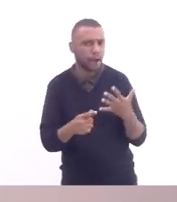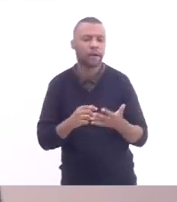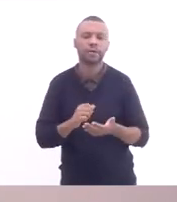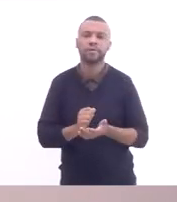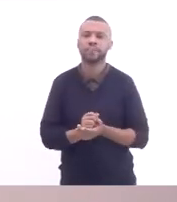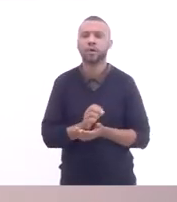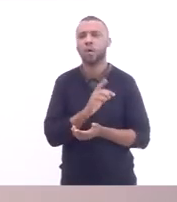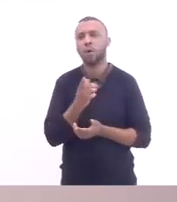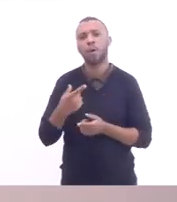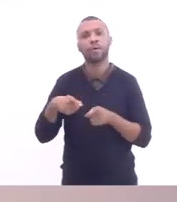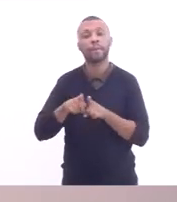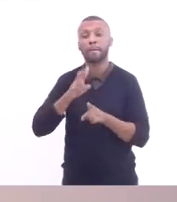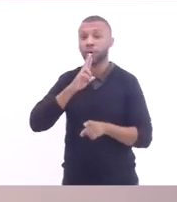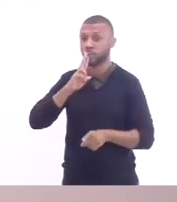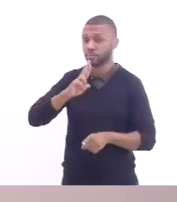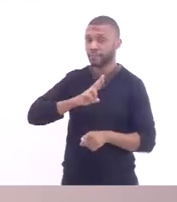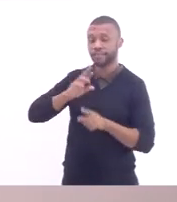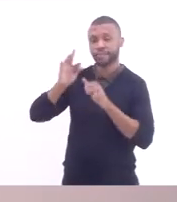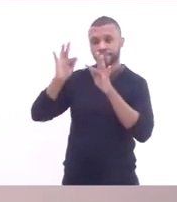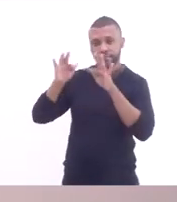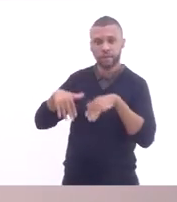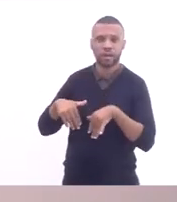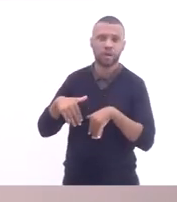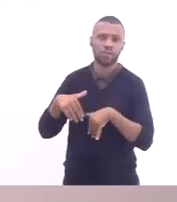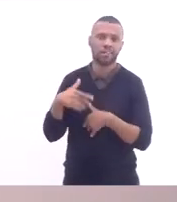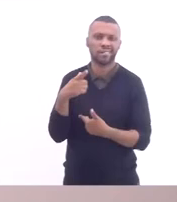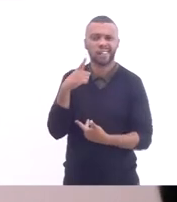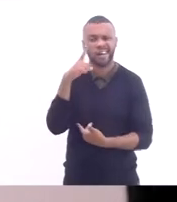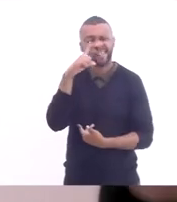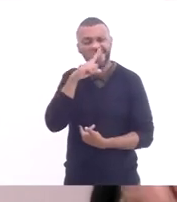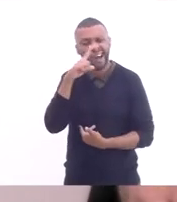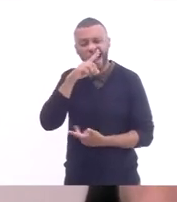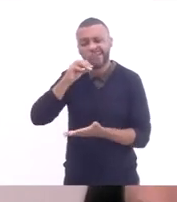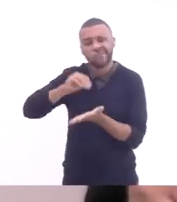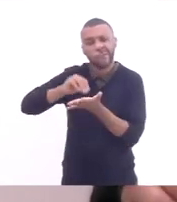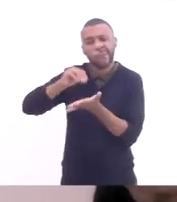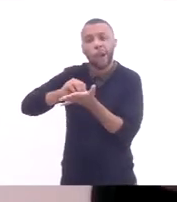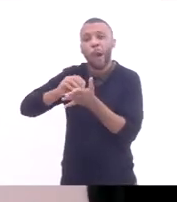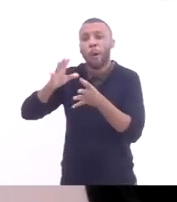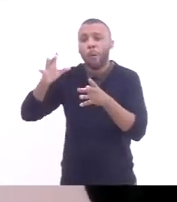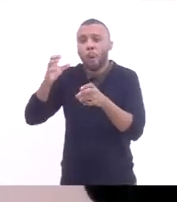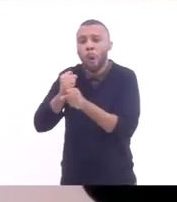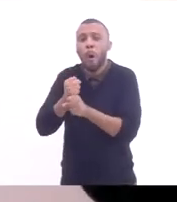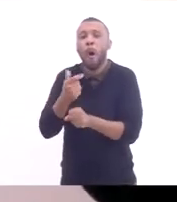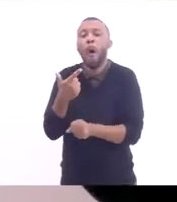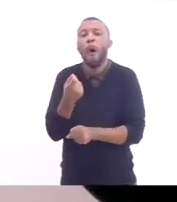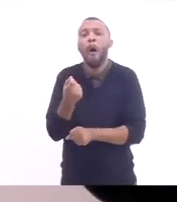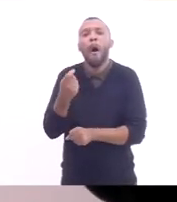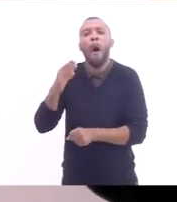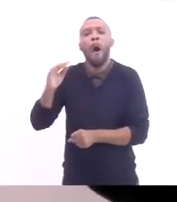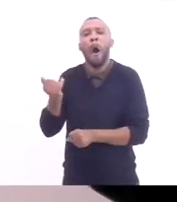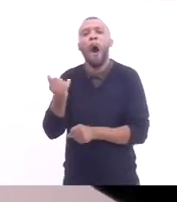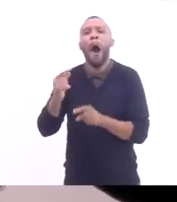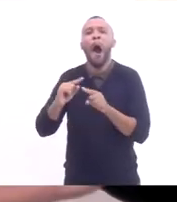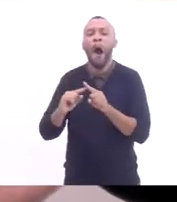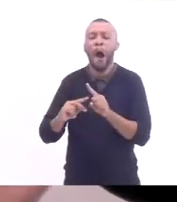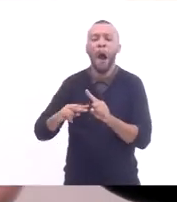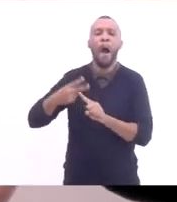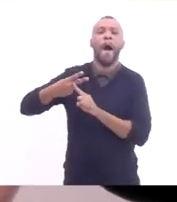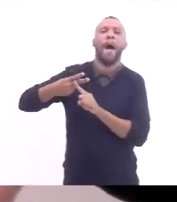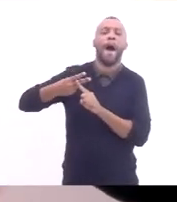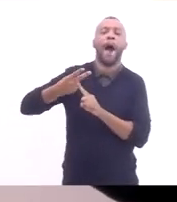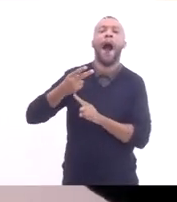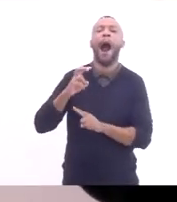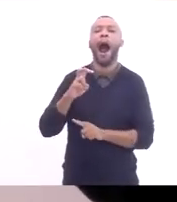seja pelo resultado final, que saímos de um déficit previsto no orçamento de 20 bi para um superávit de 5 bi. Isso já foi